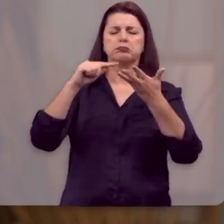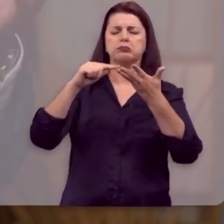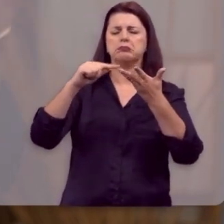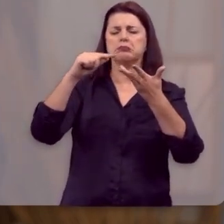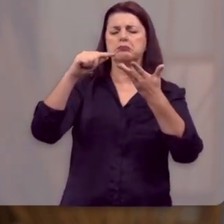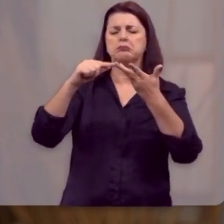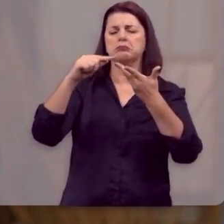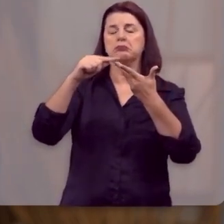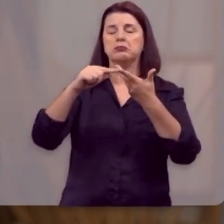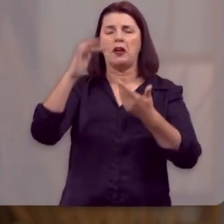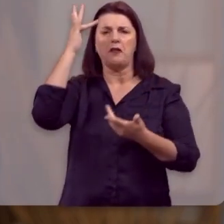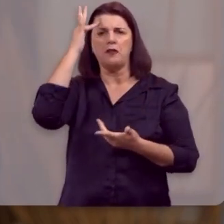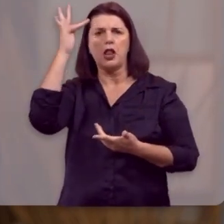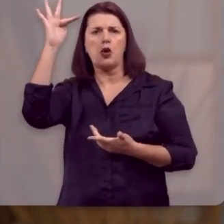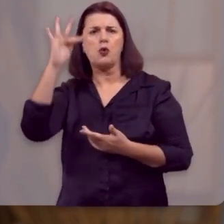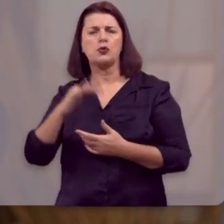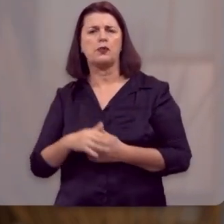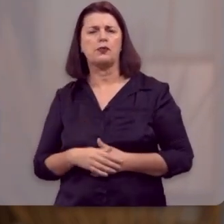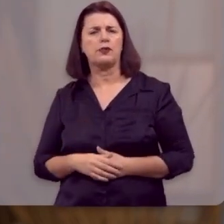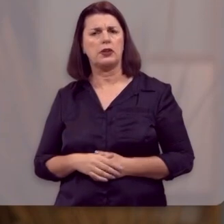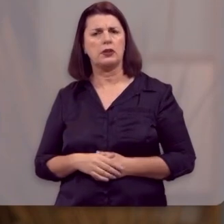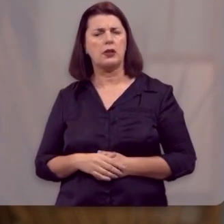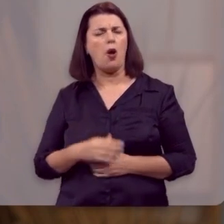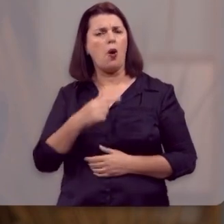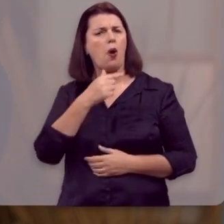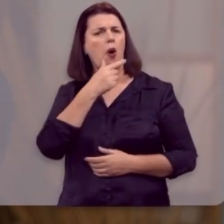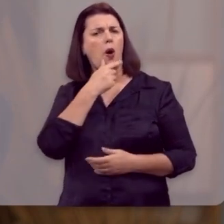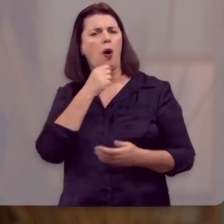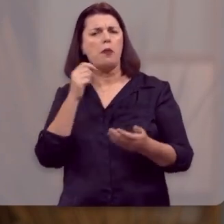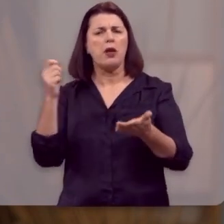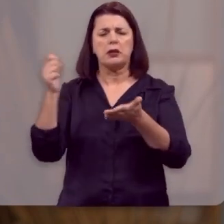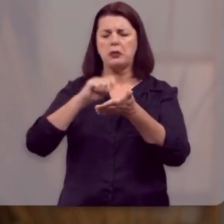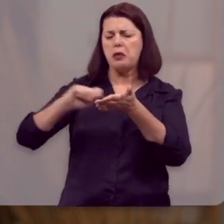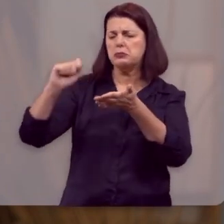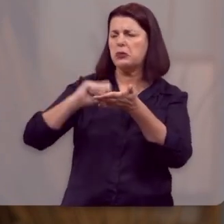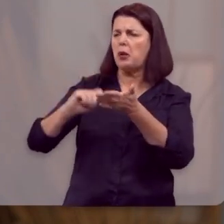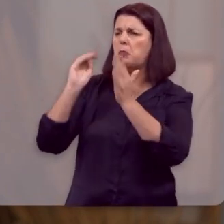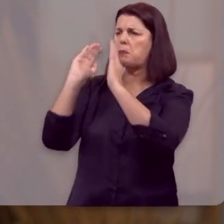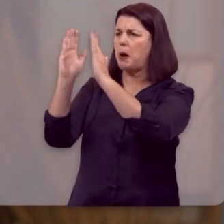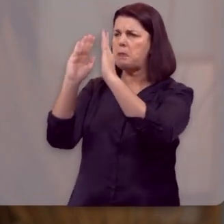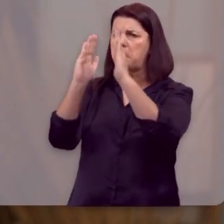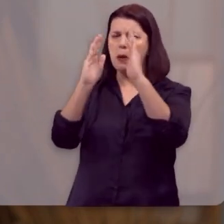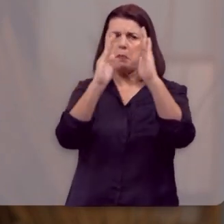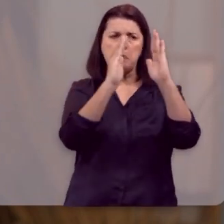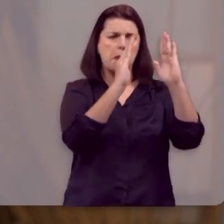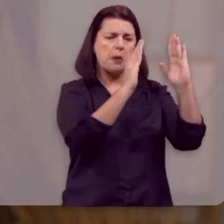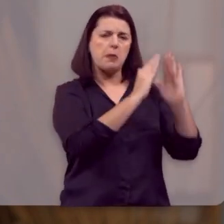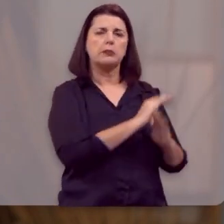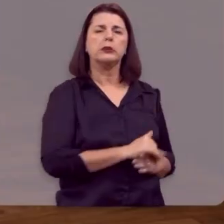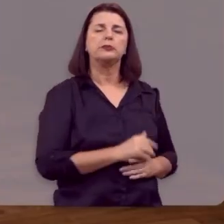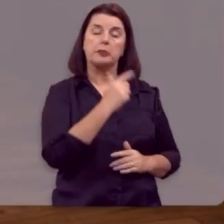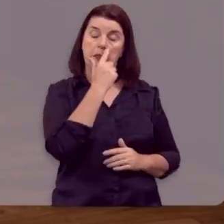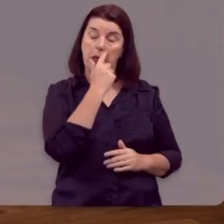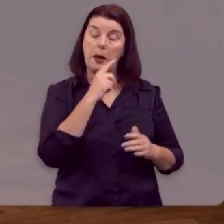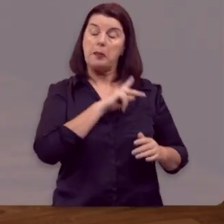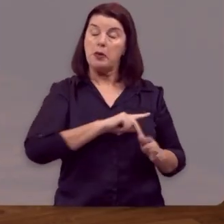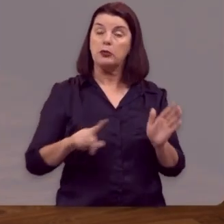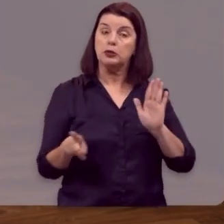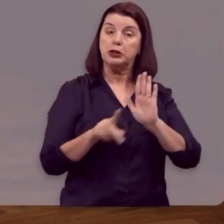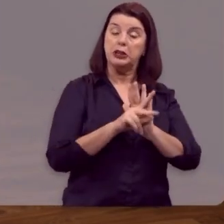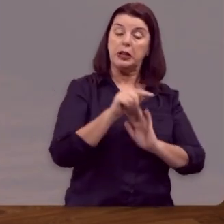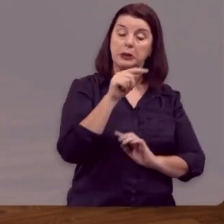de Aristóteles, dos homens que encheram bibliotecas com a sua erudição. E Paulo chega então